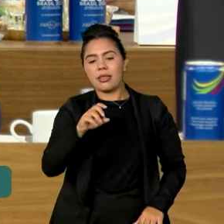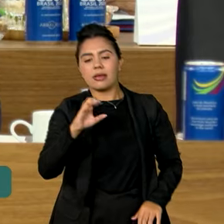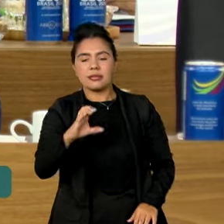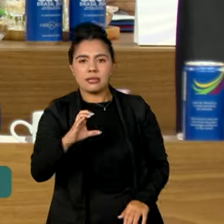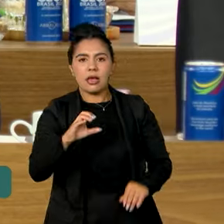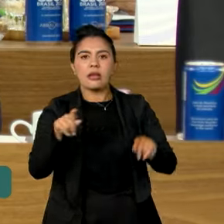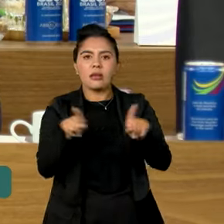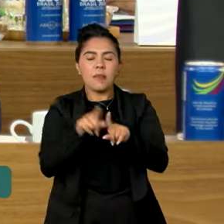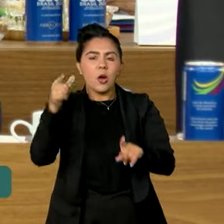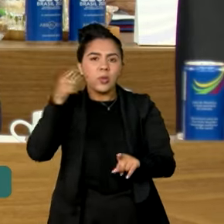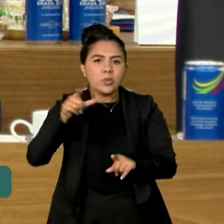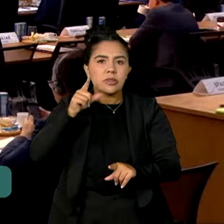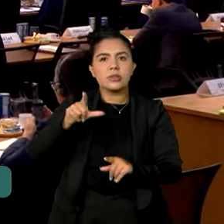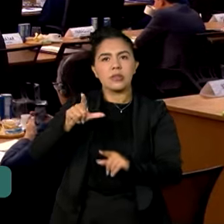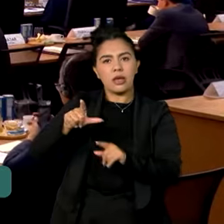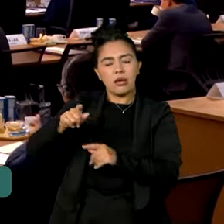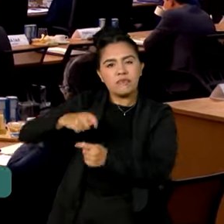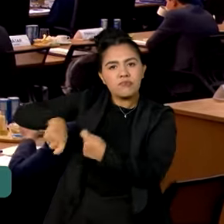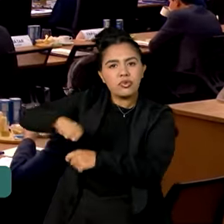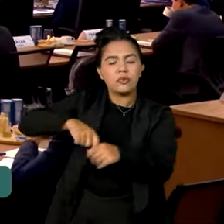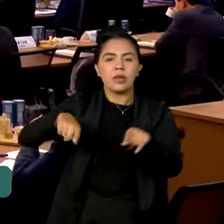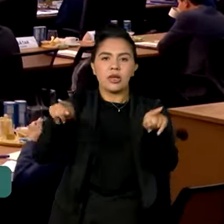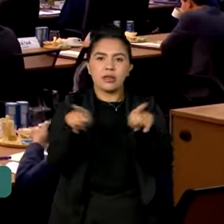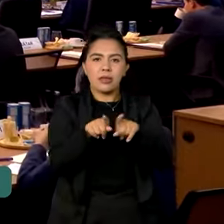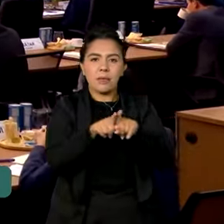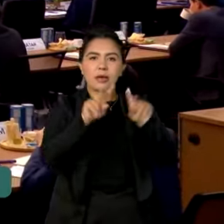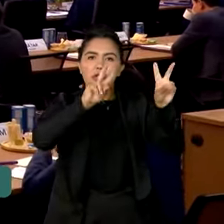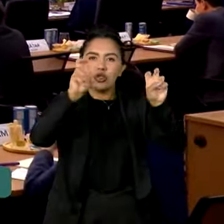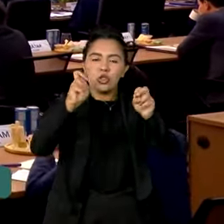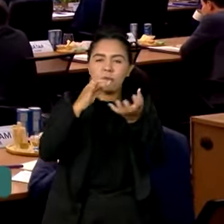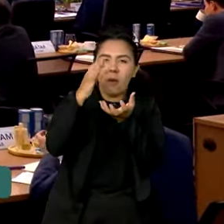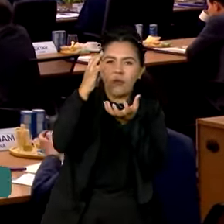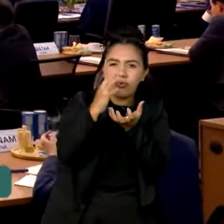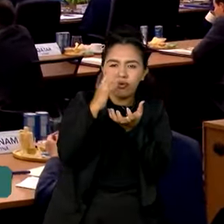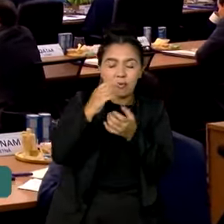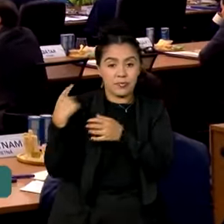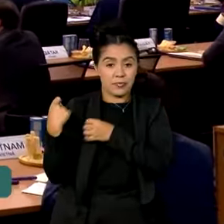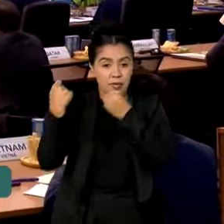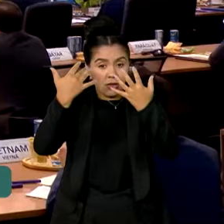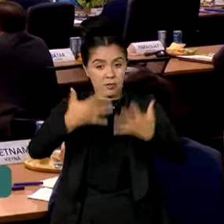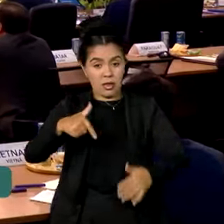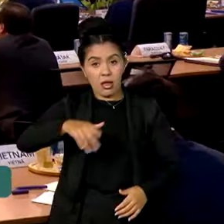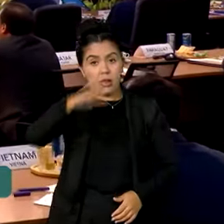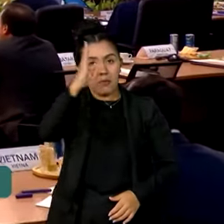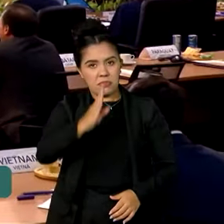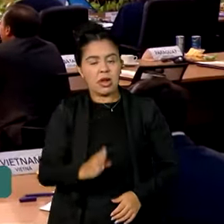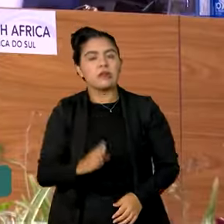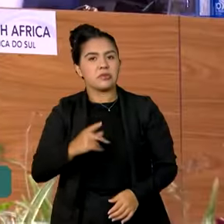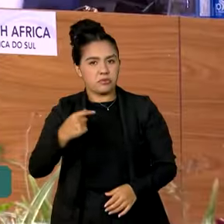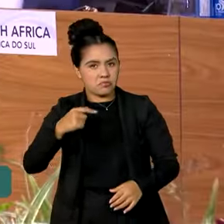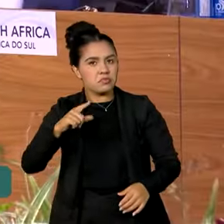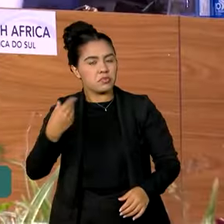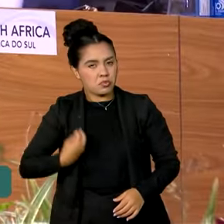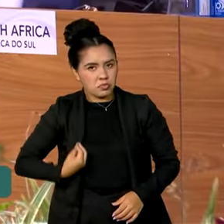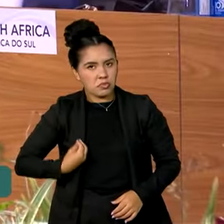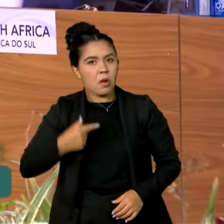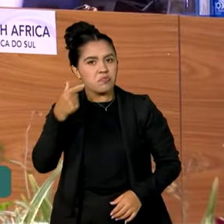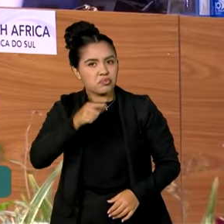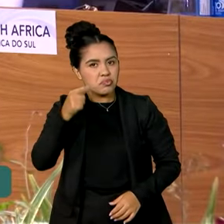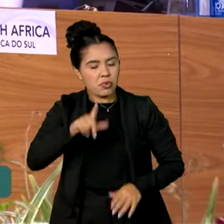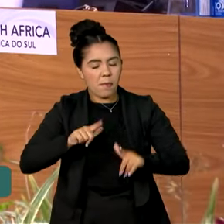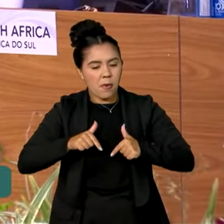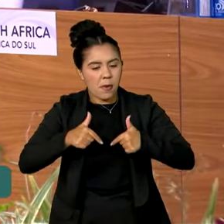todos os gases de efeito estufa. O presidente Lula também destacou que o Brasil tem feito o dever de casa, como na redução